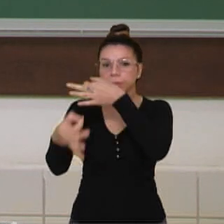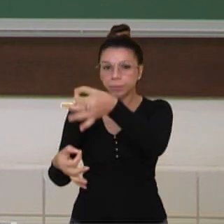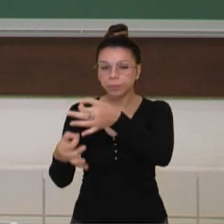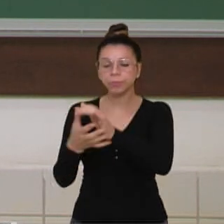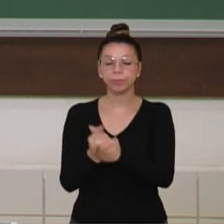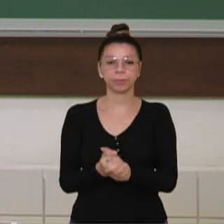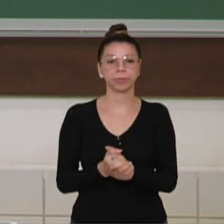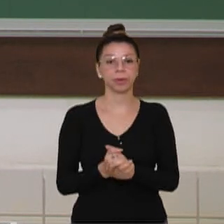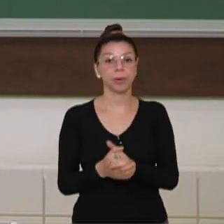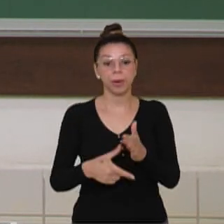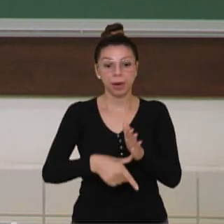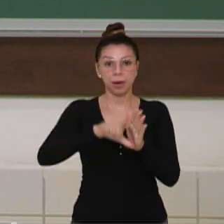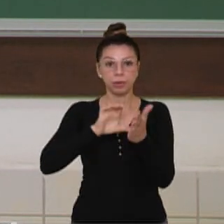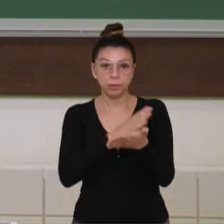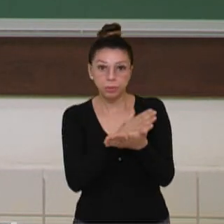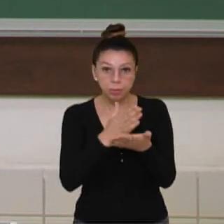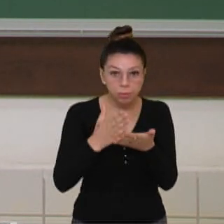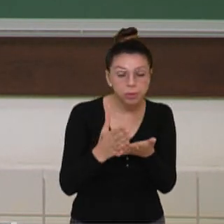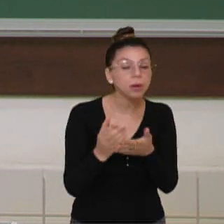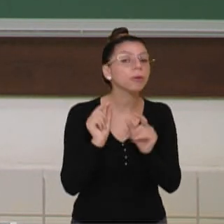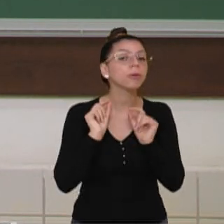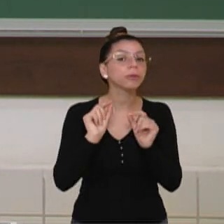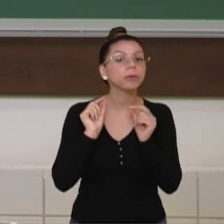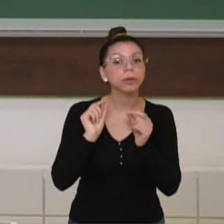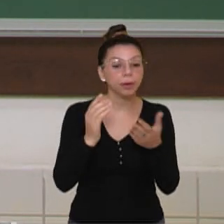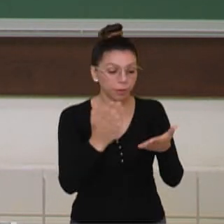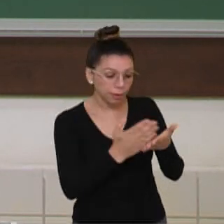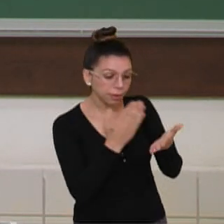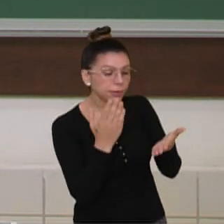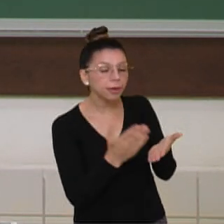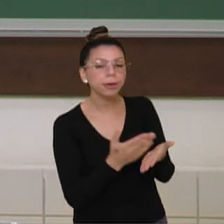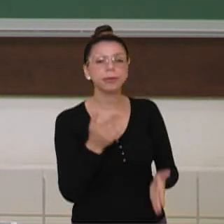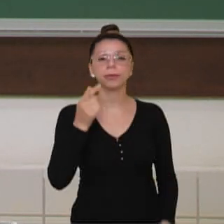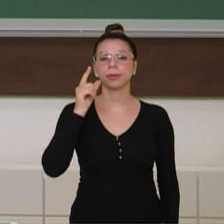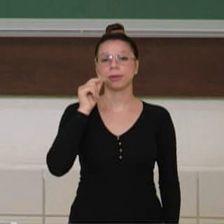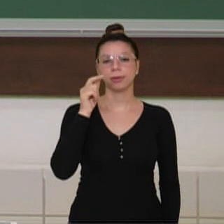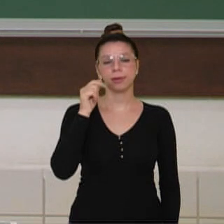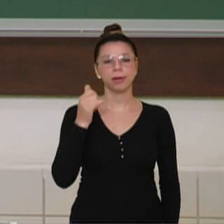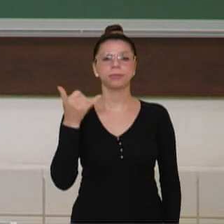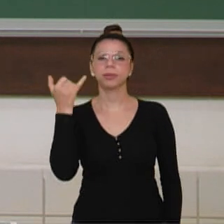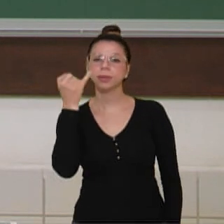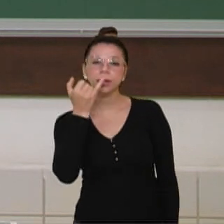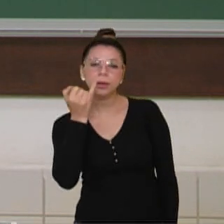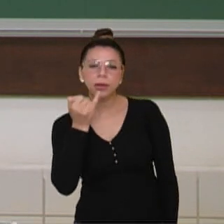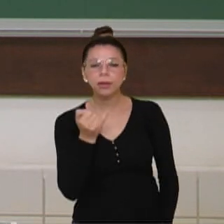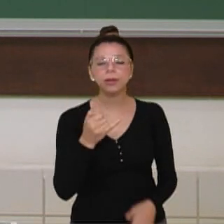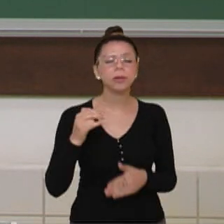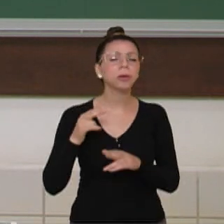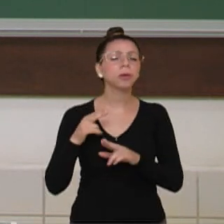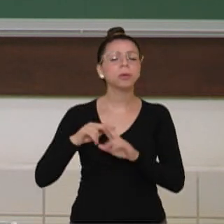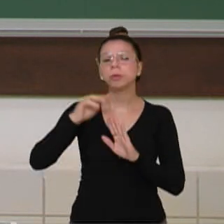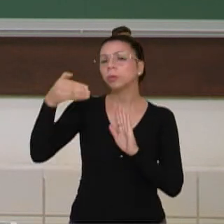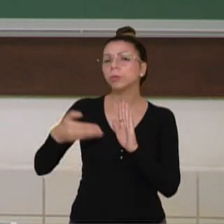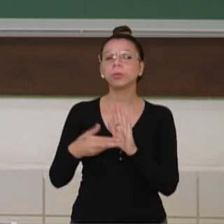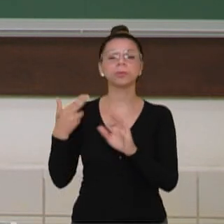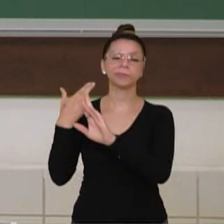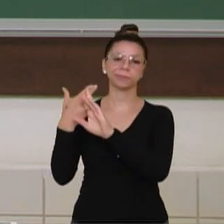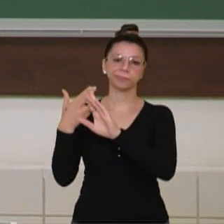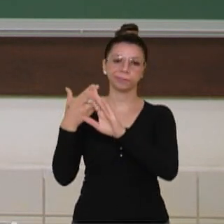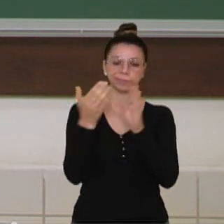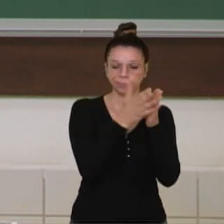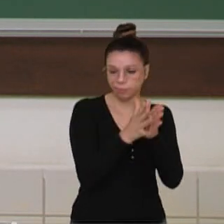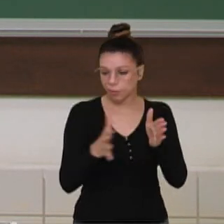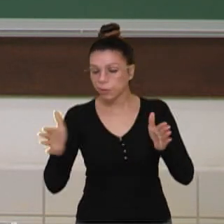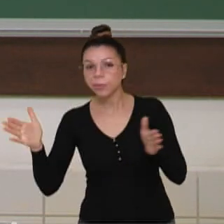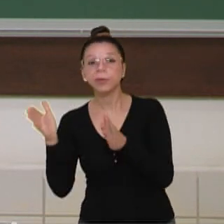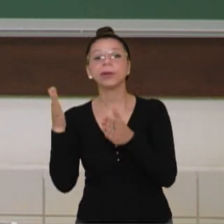você pegasse o seu caderno, o lápis, caneta, tudo que você vai usar durante a aula. E então vocês devem